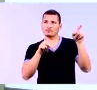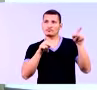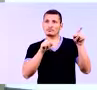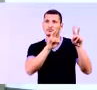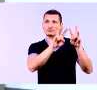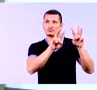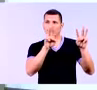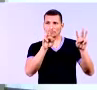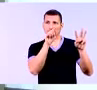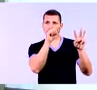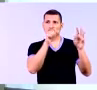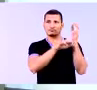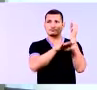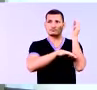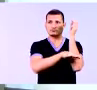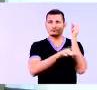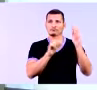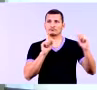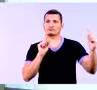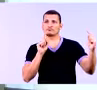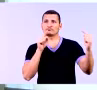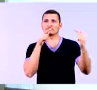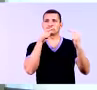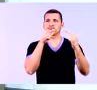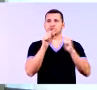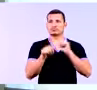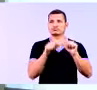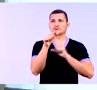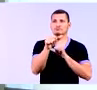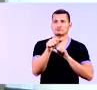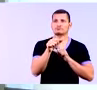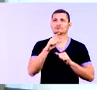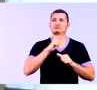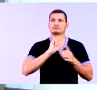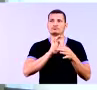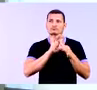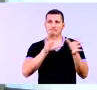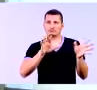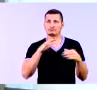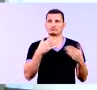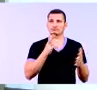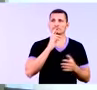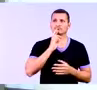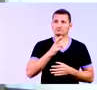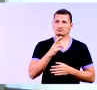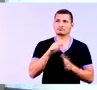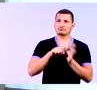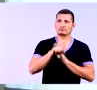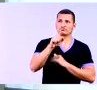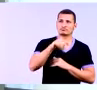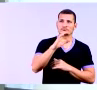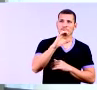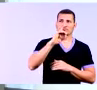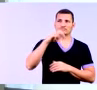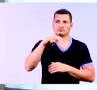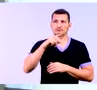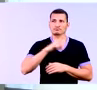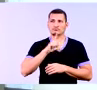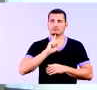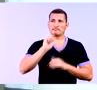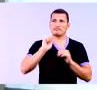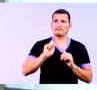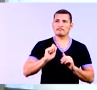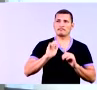no servidor, essa atualização já estará disponível. Então, a resposta a essa pergunta é que o CDN tem a vantagem